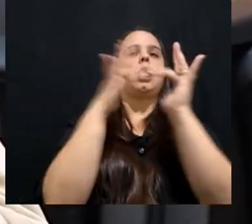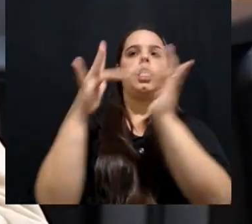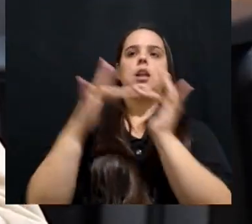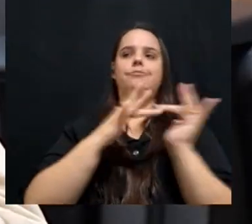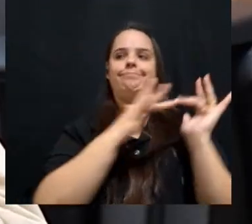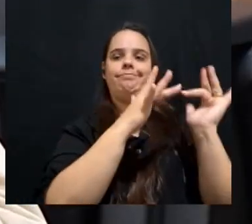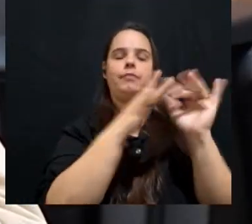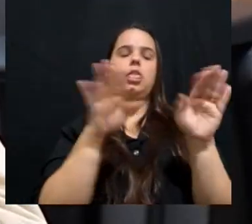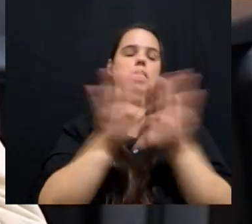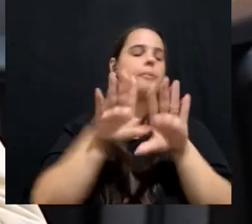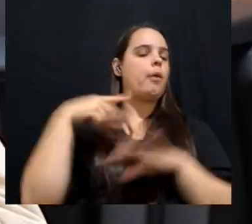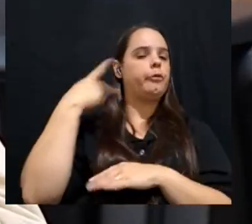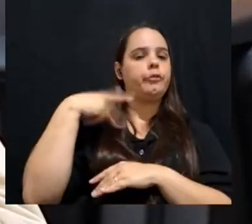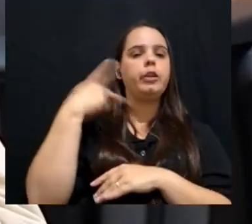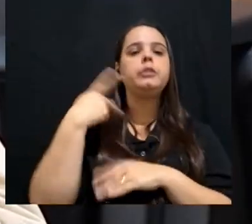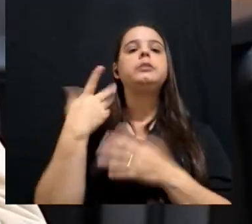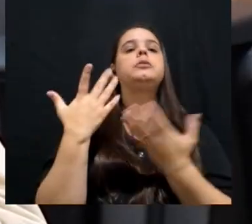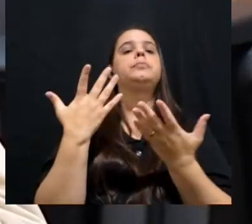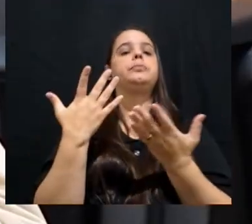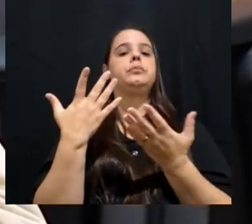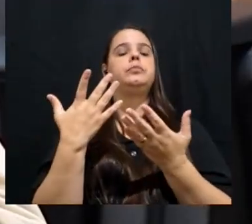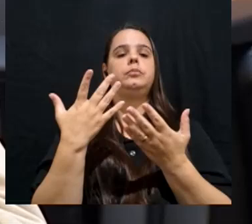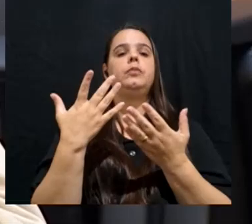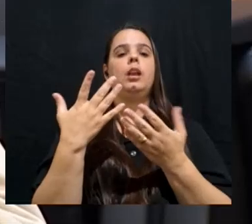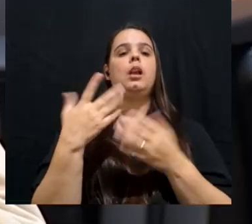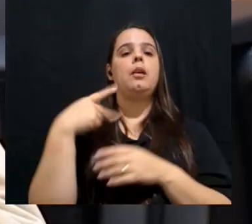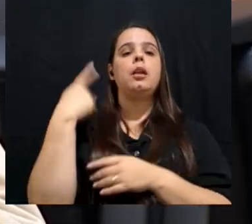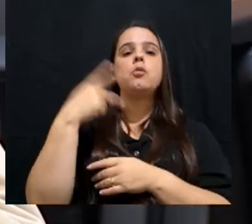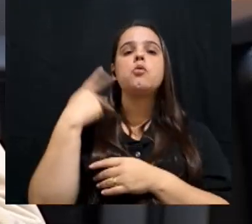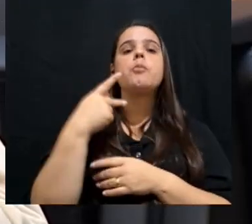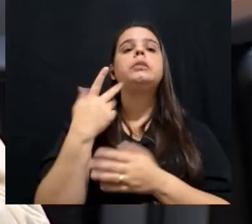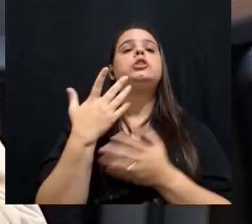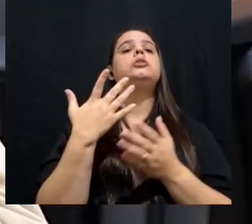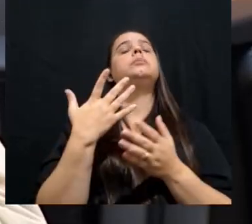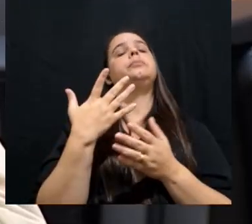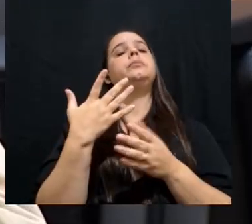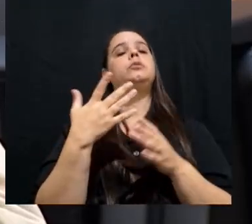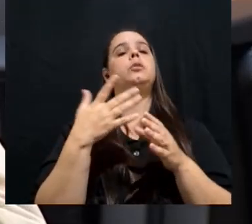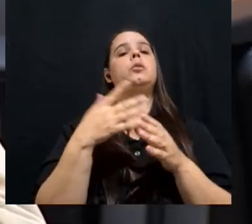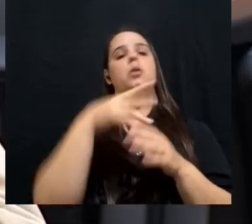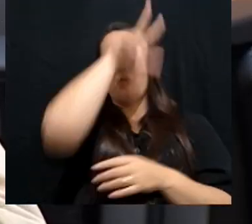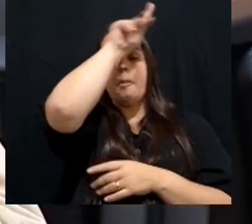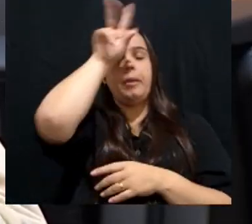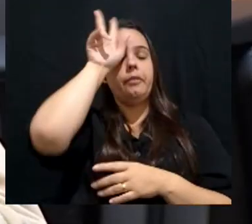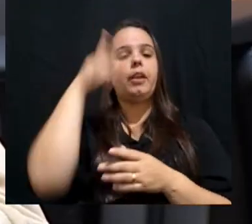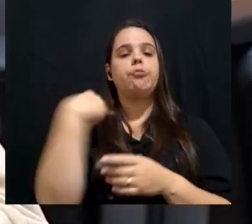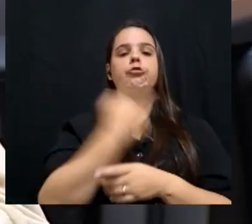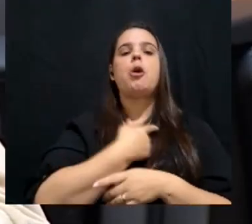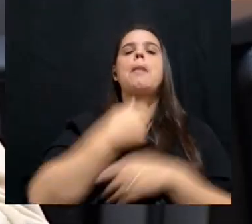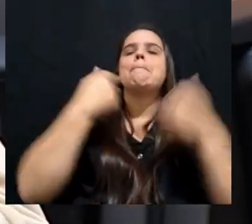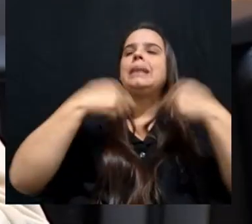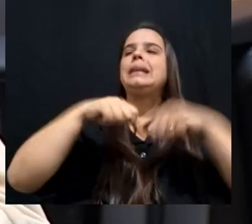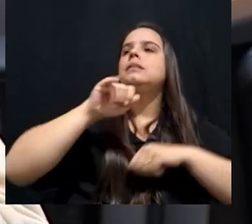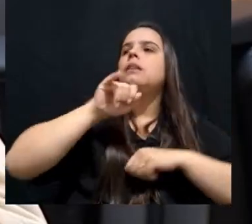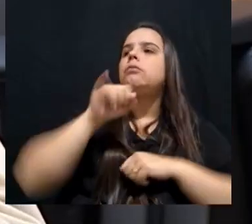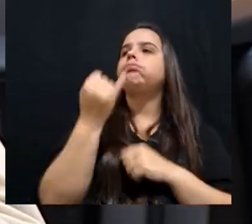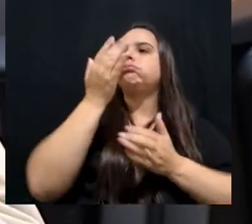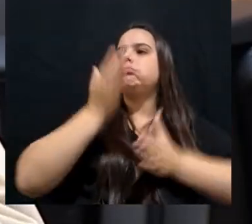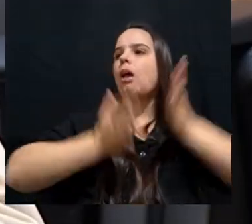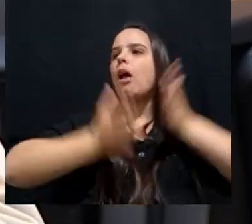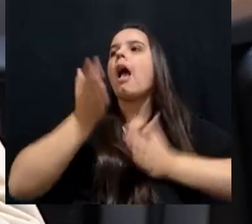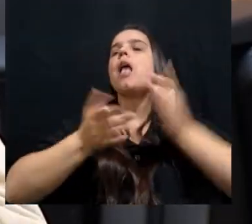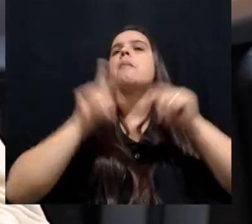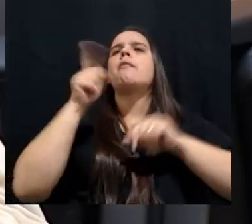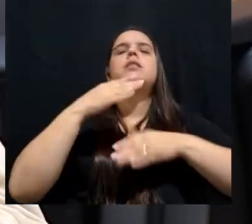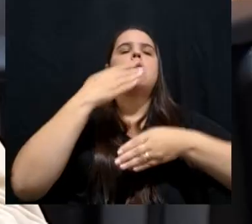do Partido dos Republicanos, o governador também do mesmo partido, o prefeito, temos que aproveitar esse momento para construir, né,